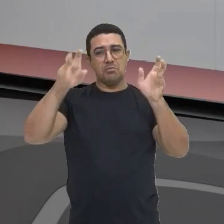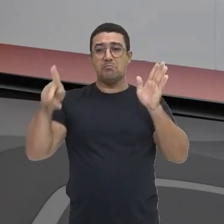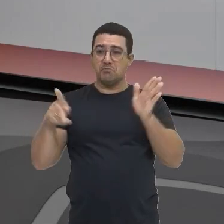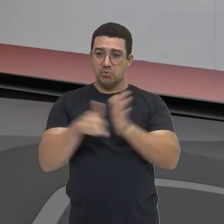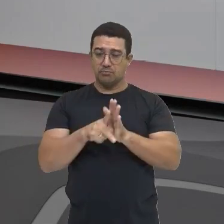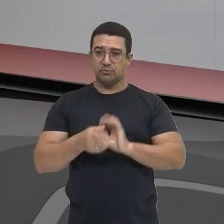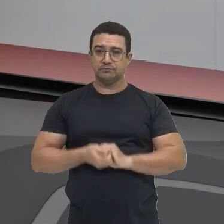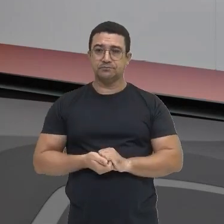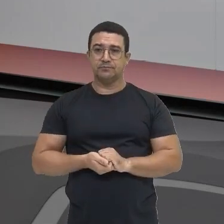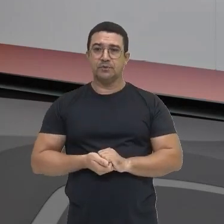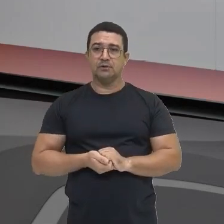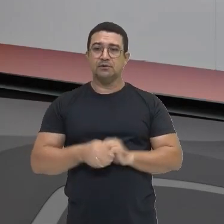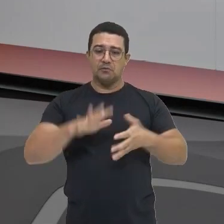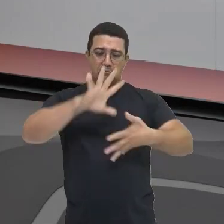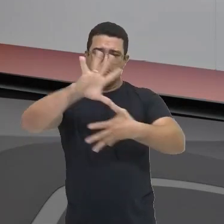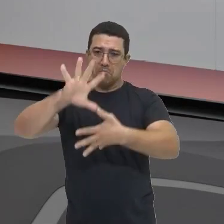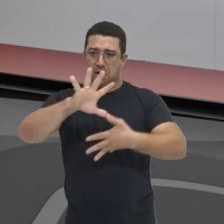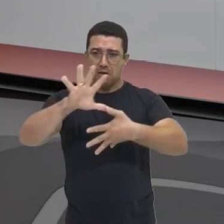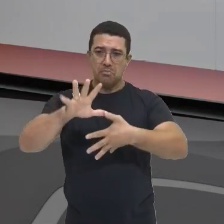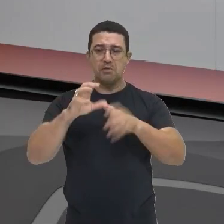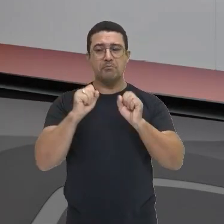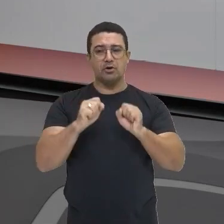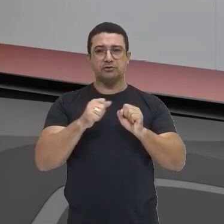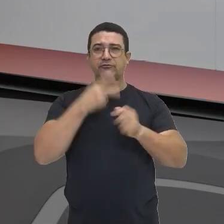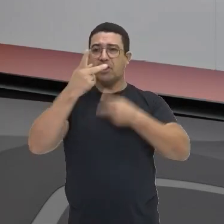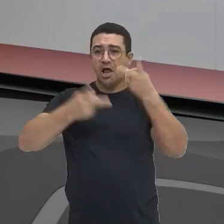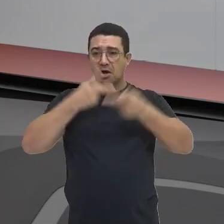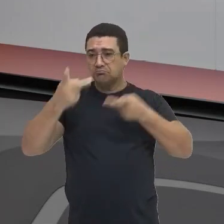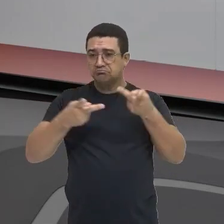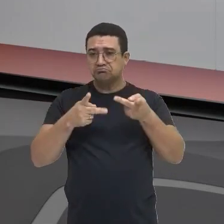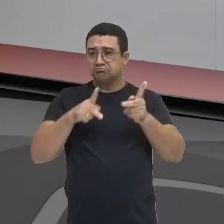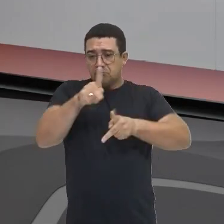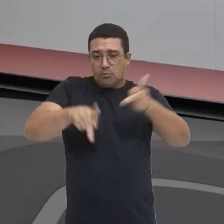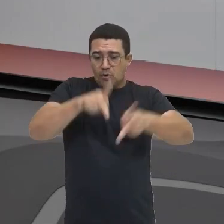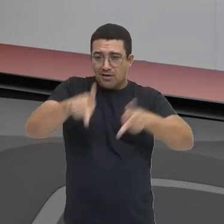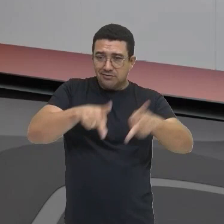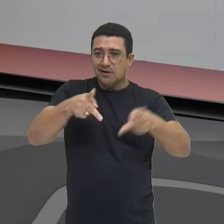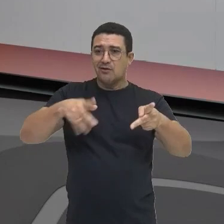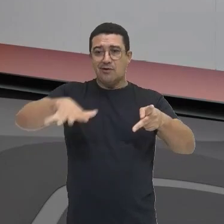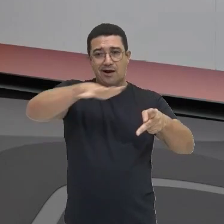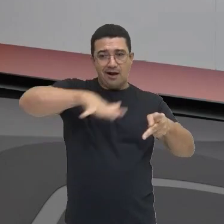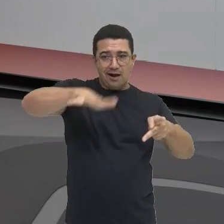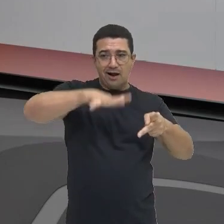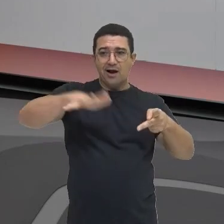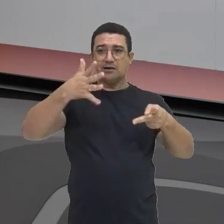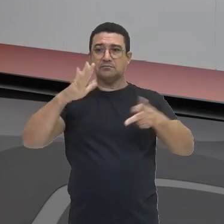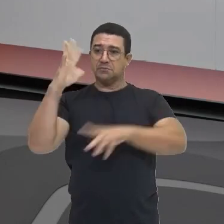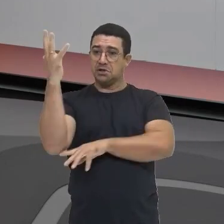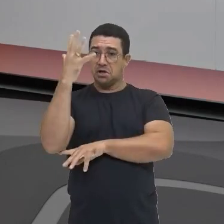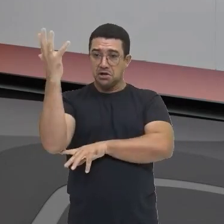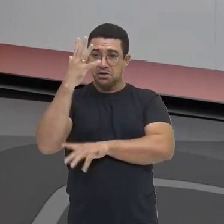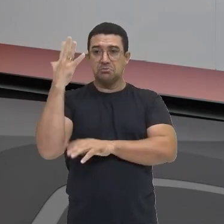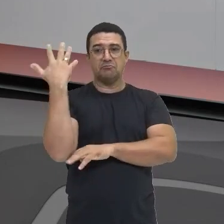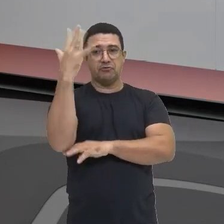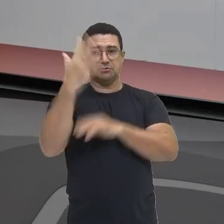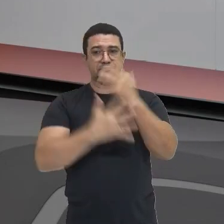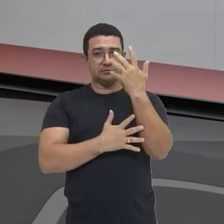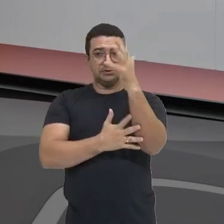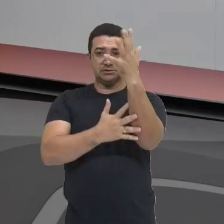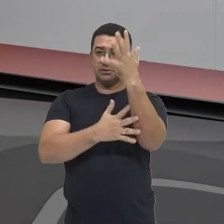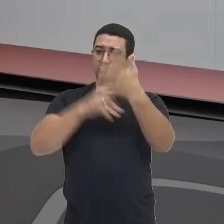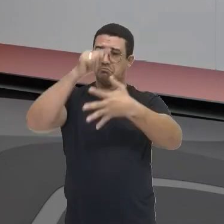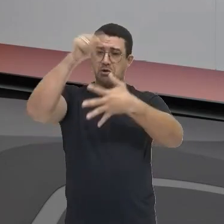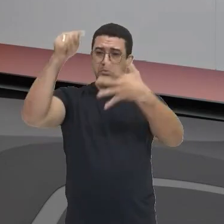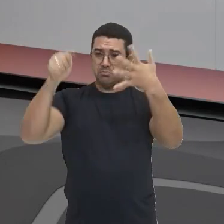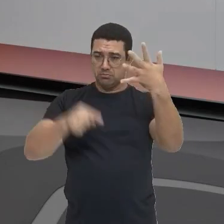pode tratar a questão, por exemplo, da população, pode trabalhar os aspectos físicos, clima, relevo, vegetação, dentre